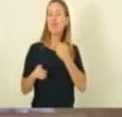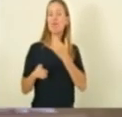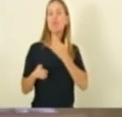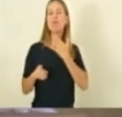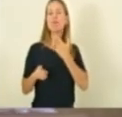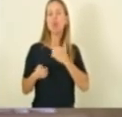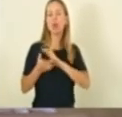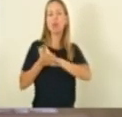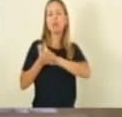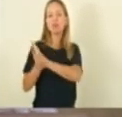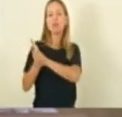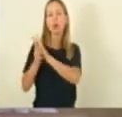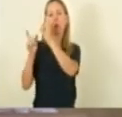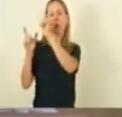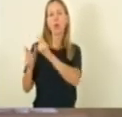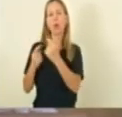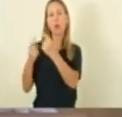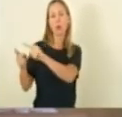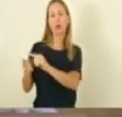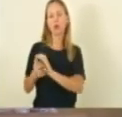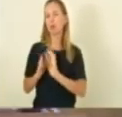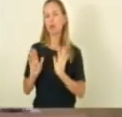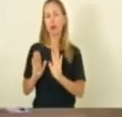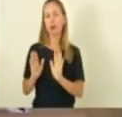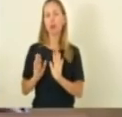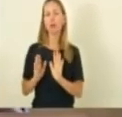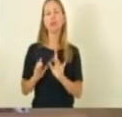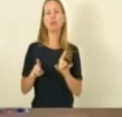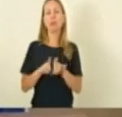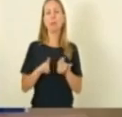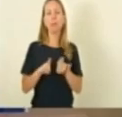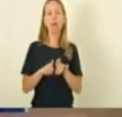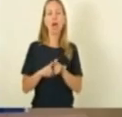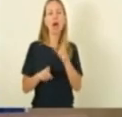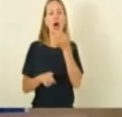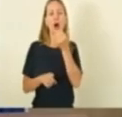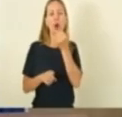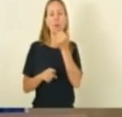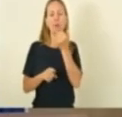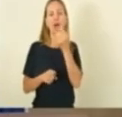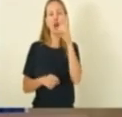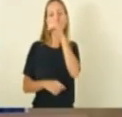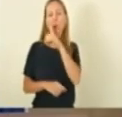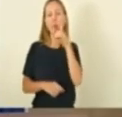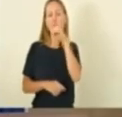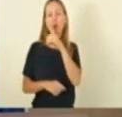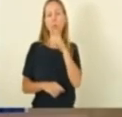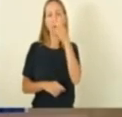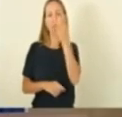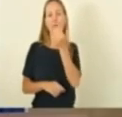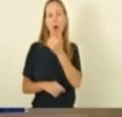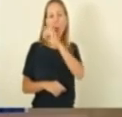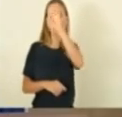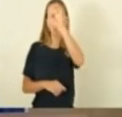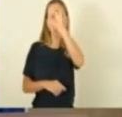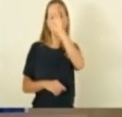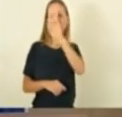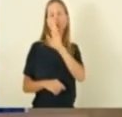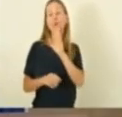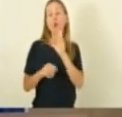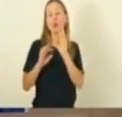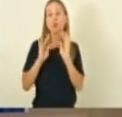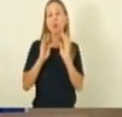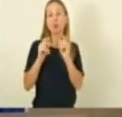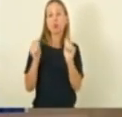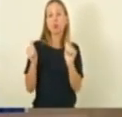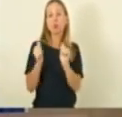E assim, e lá em casa a gente almoçava, pelo menos no domingo, era todo mundo junto, todo mundo tinha que sentar à mesa, mesmo que não